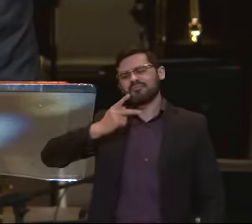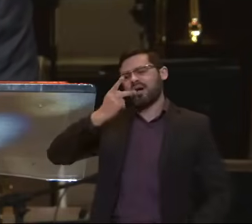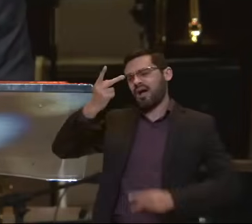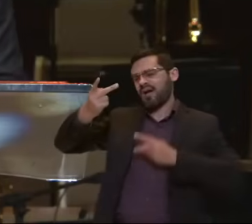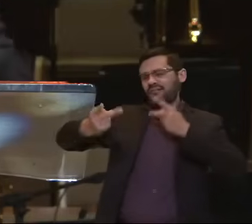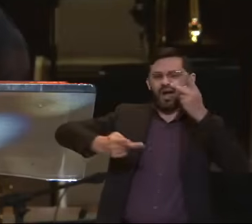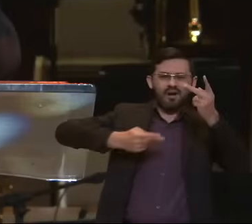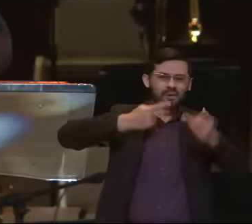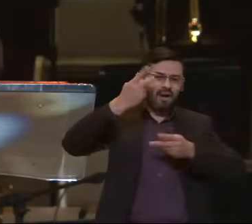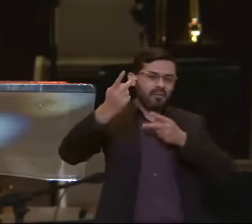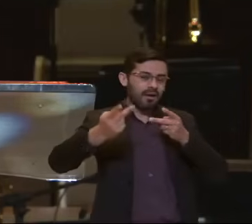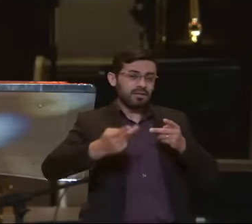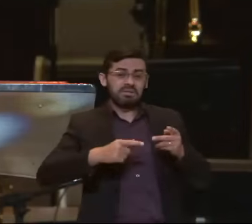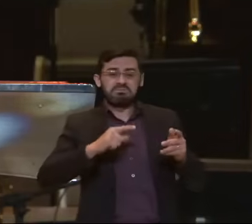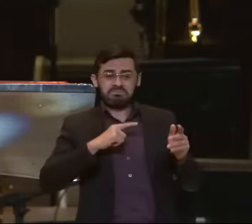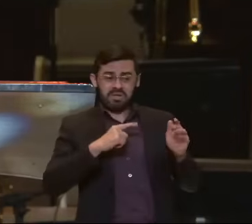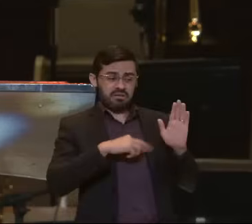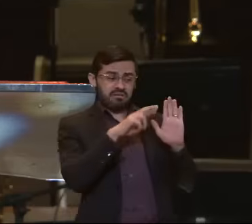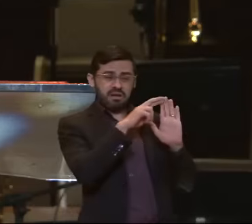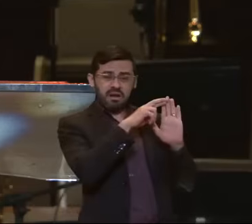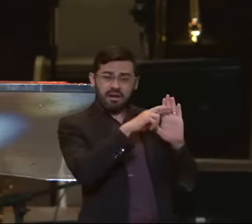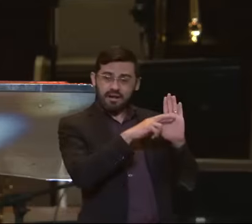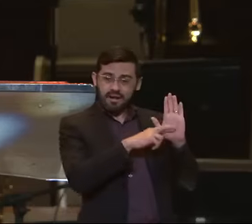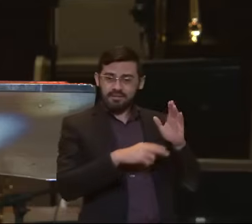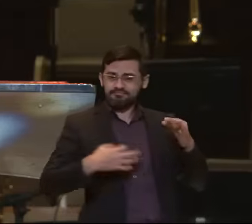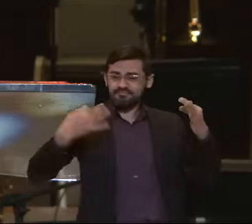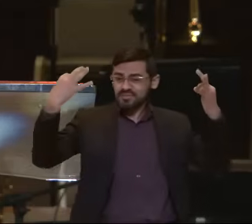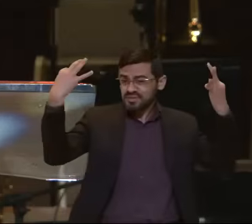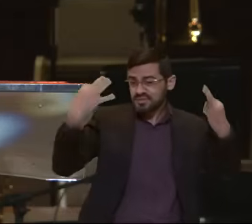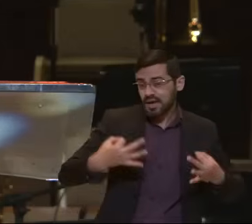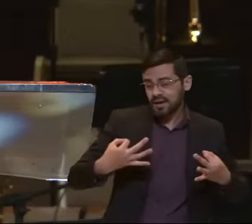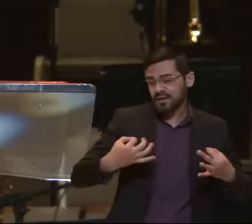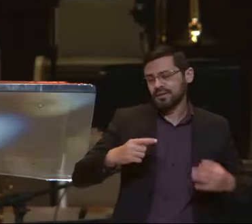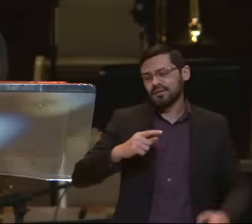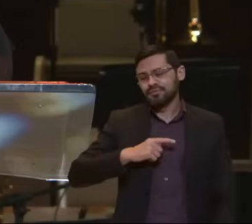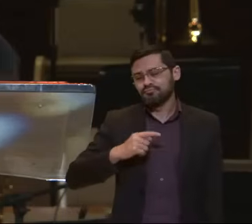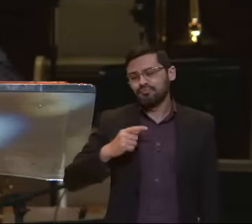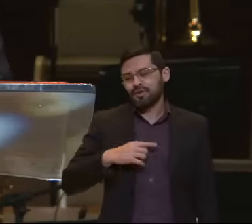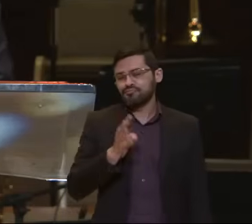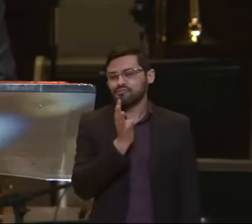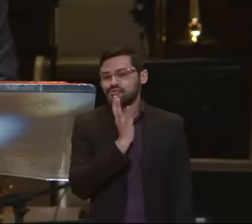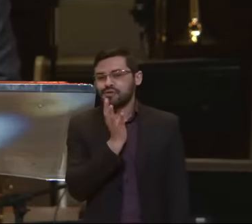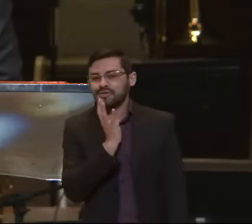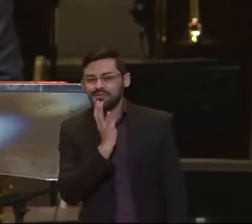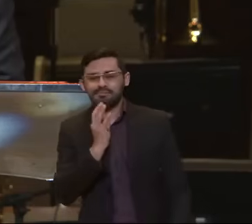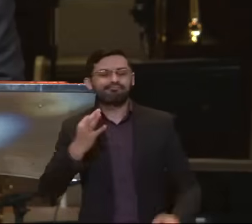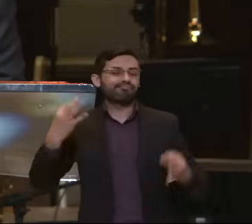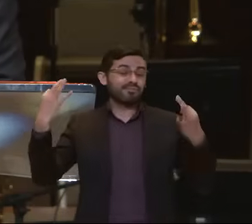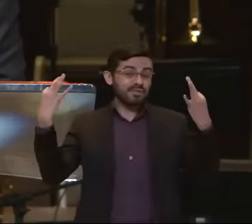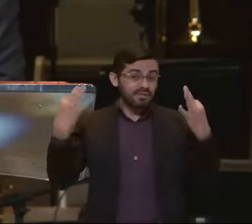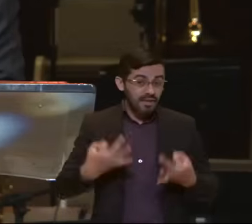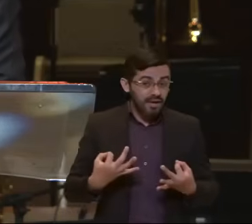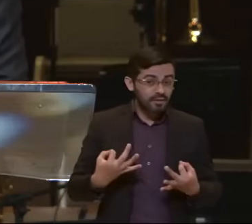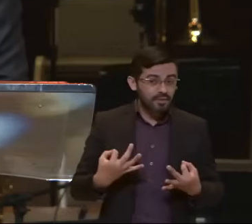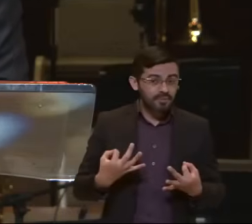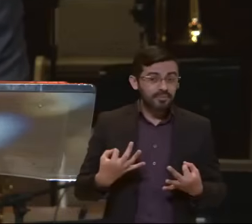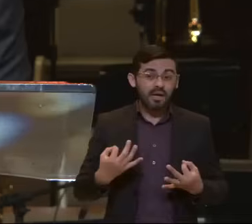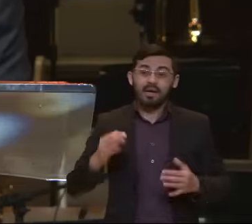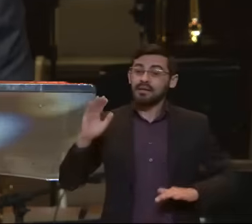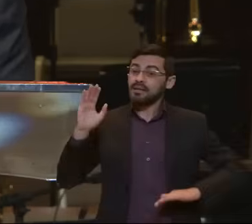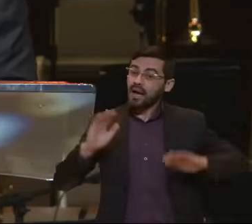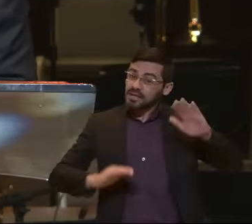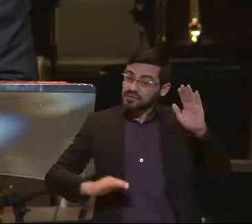se eu tenho a liturgia certa, se eu tenho o conhecimento certo, e até, quem